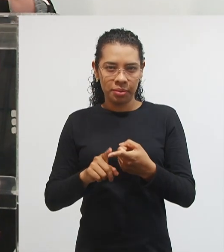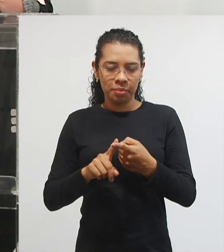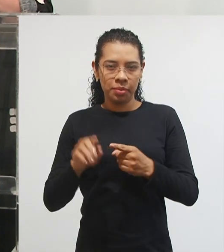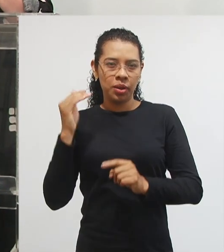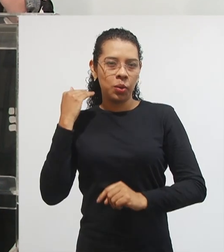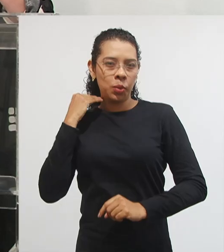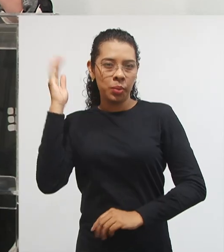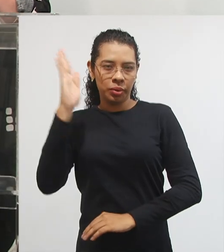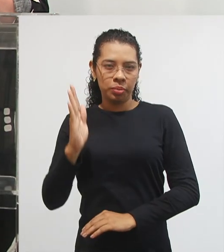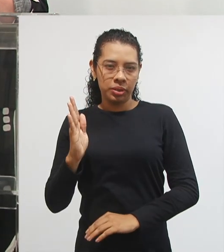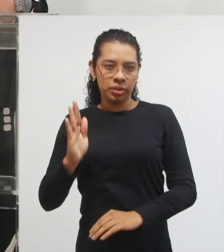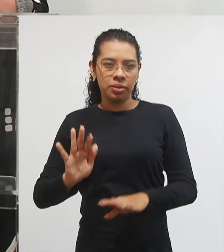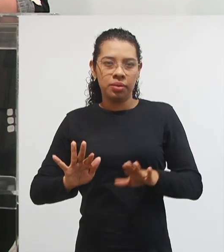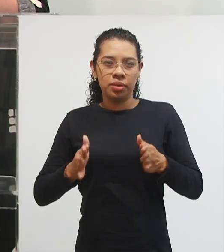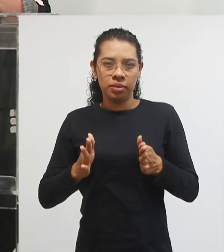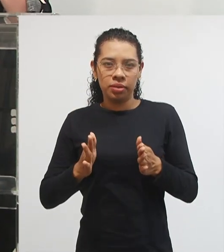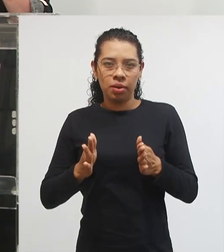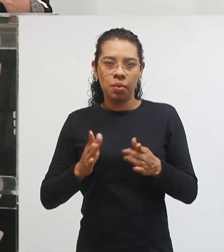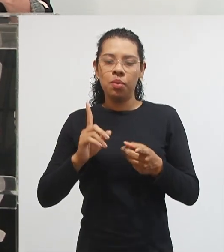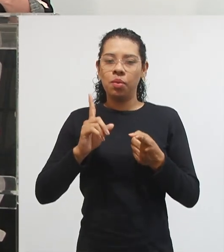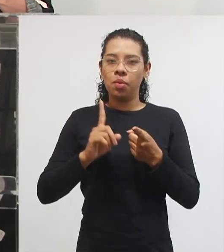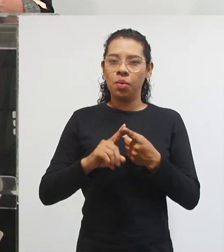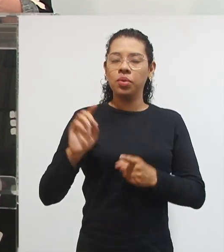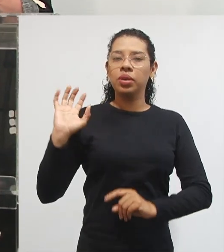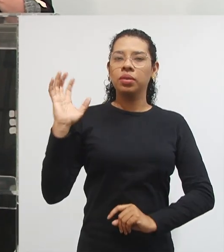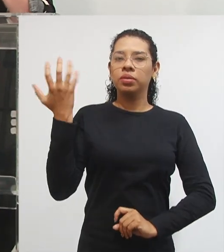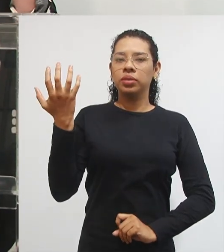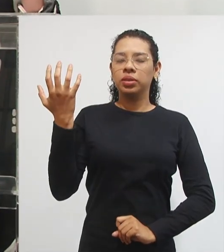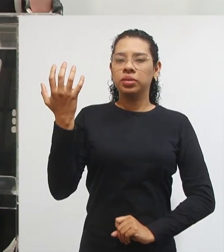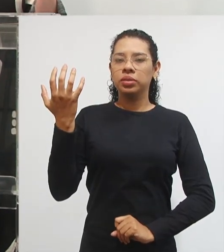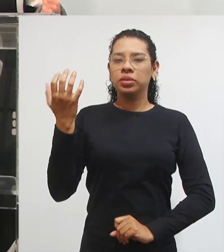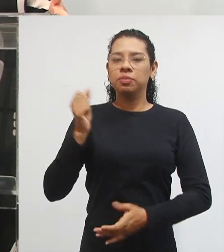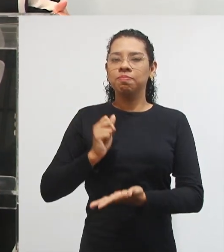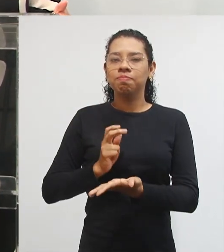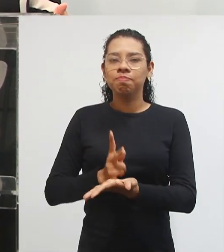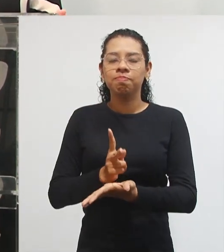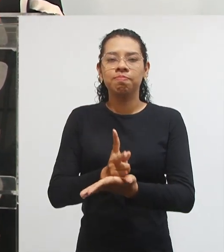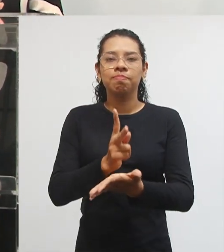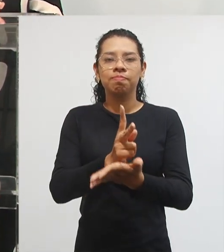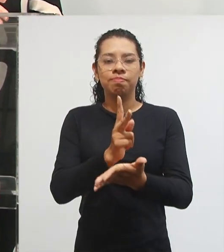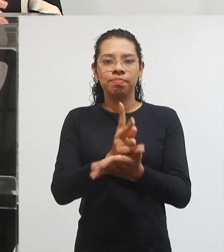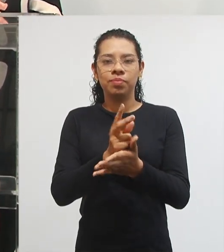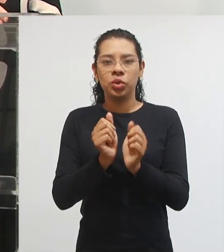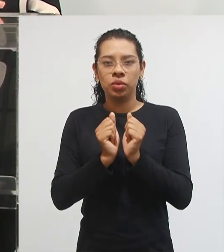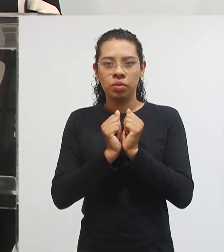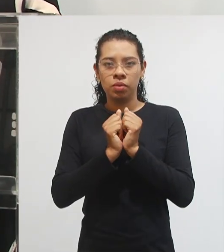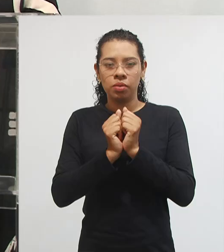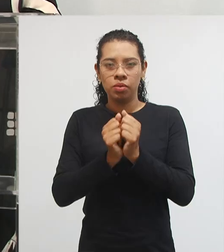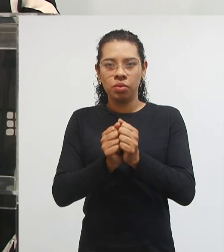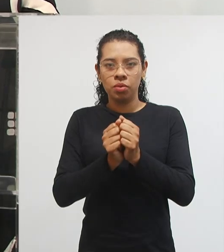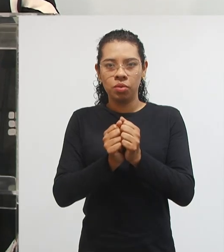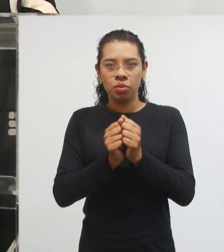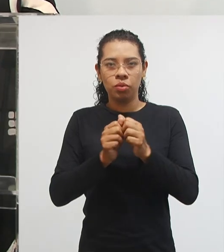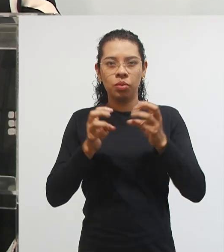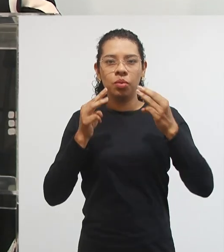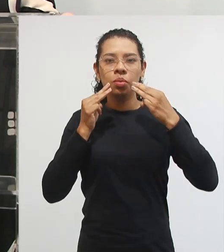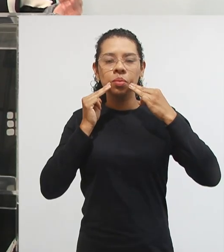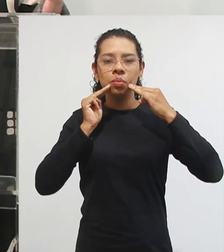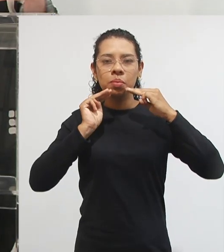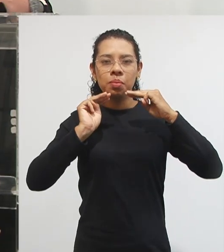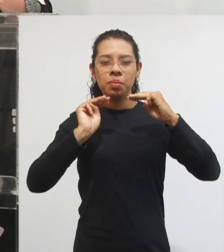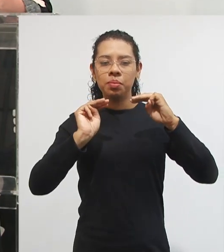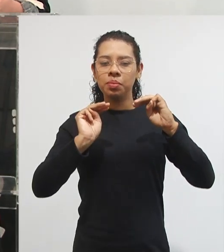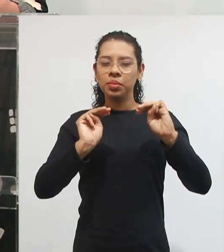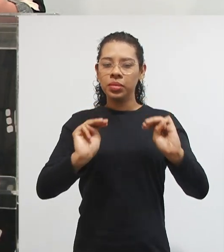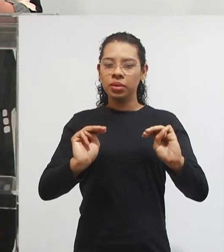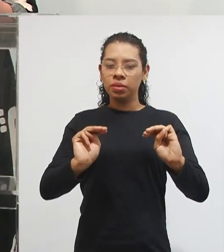ele vai colocar objetivos ambientais, questões ambientais ligadas àquela instituição. Então, ela